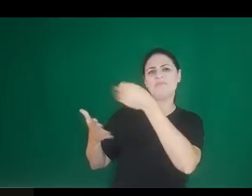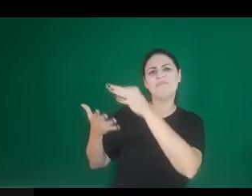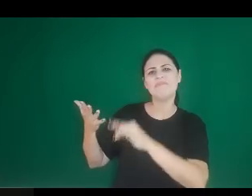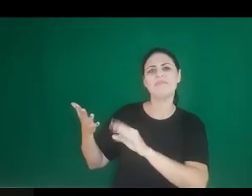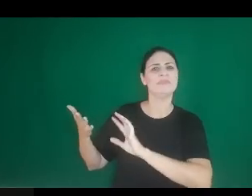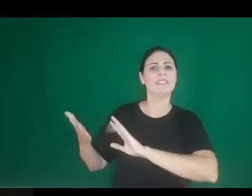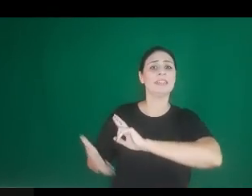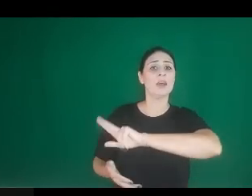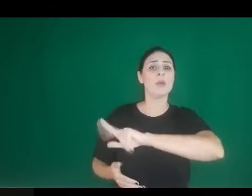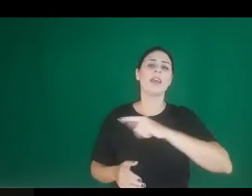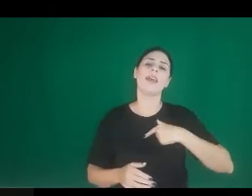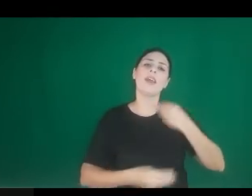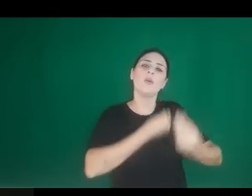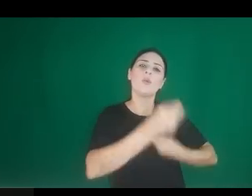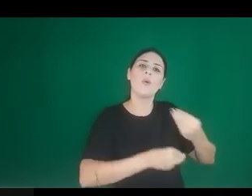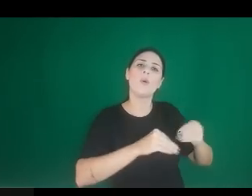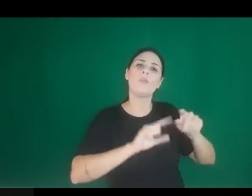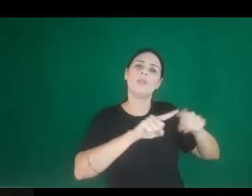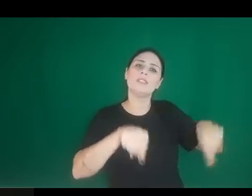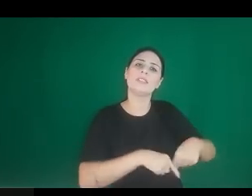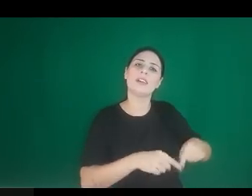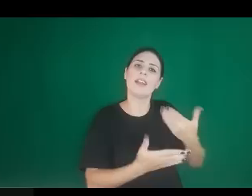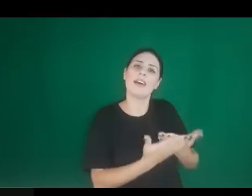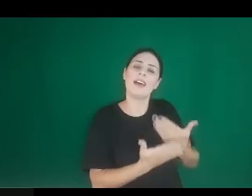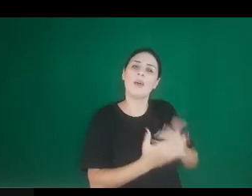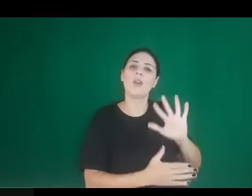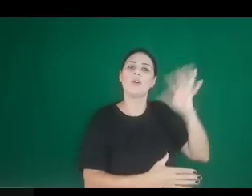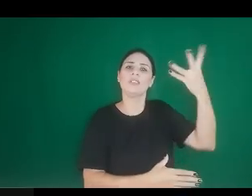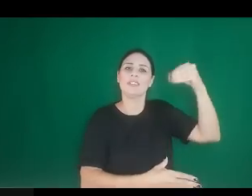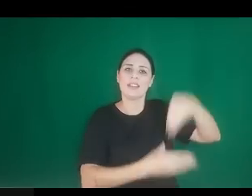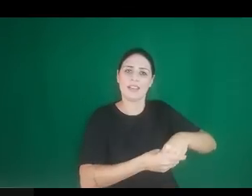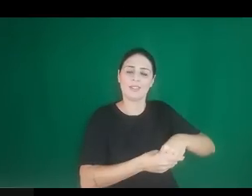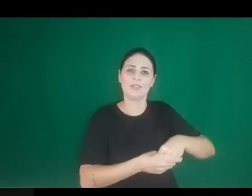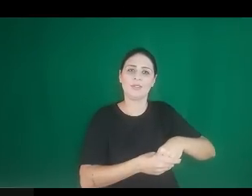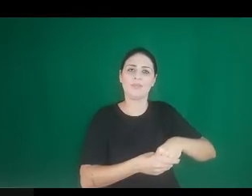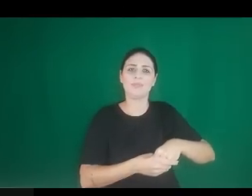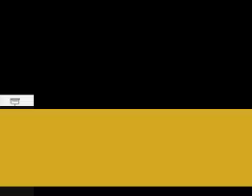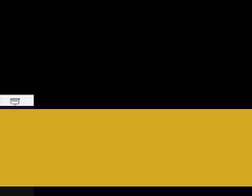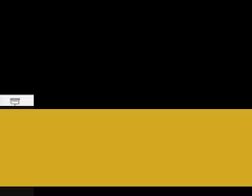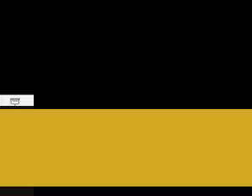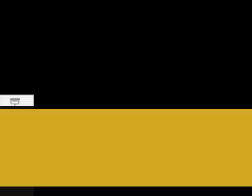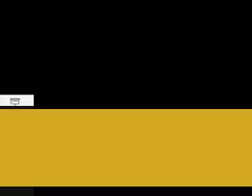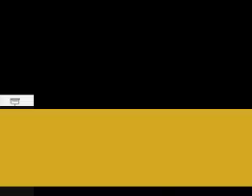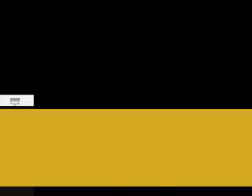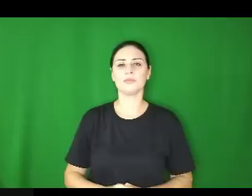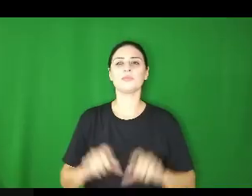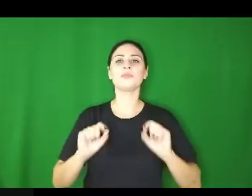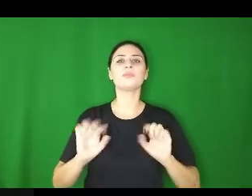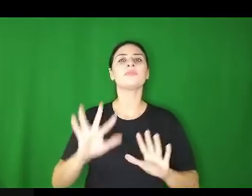relação dele com aquilo que acontece em sala de aula. Bom, mas daí o que aconteceu, né?